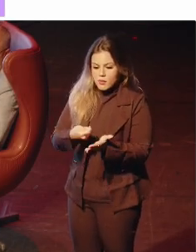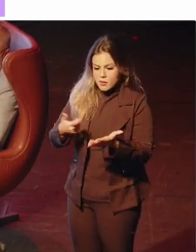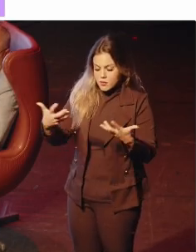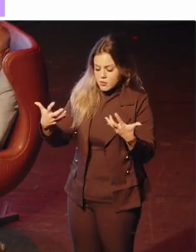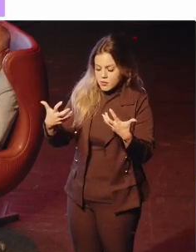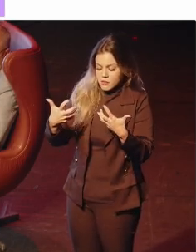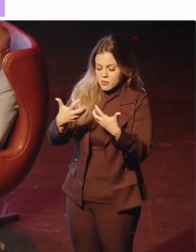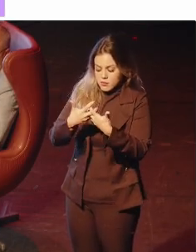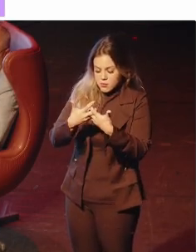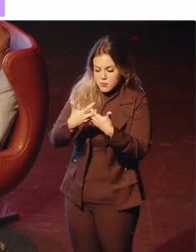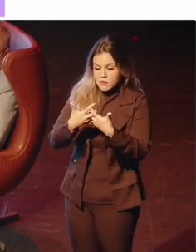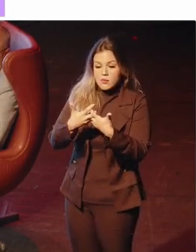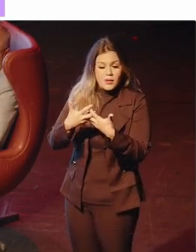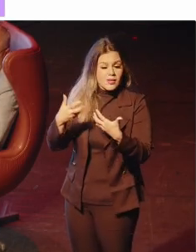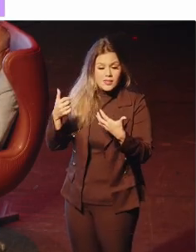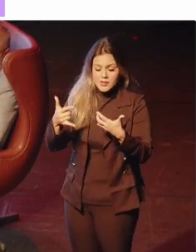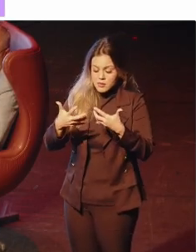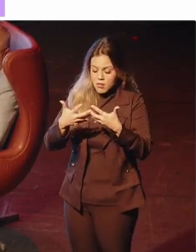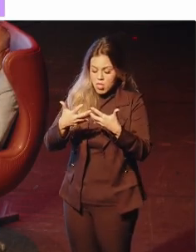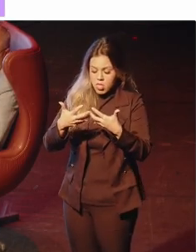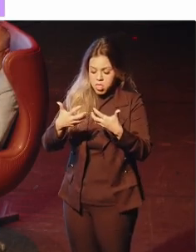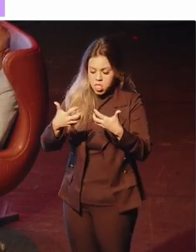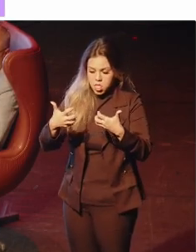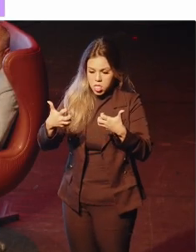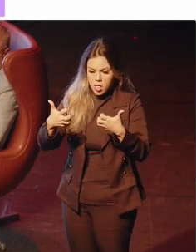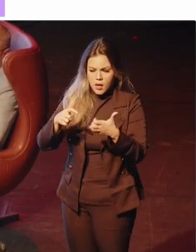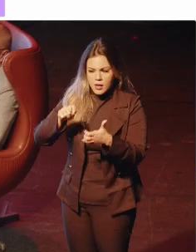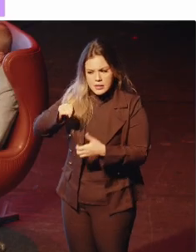ter certeza, então, que é doença de Alzheimer.